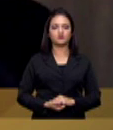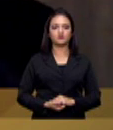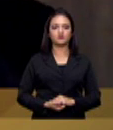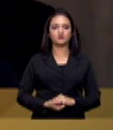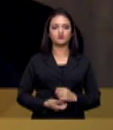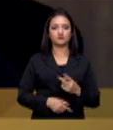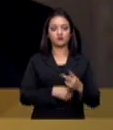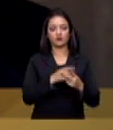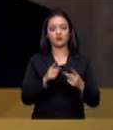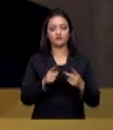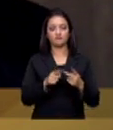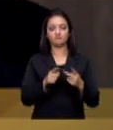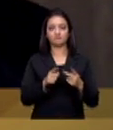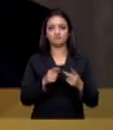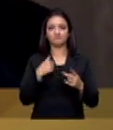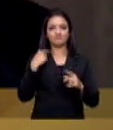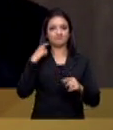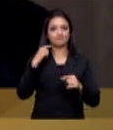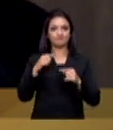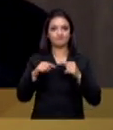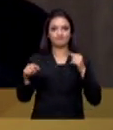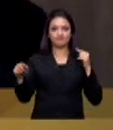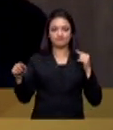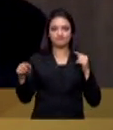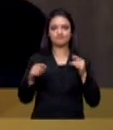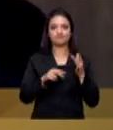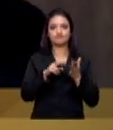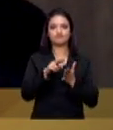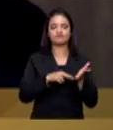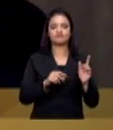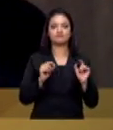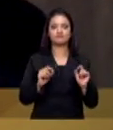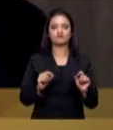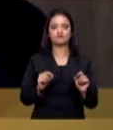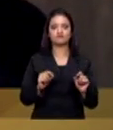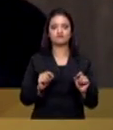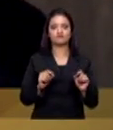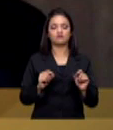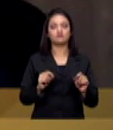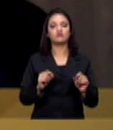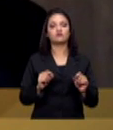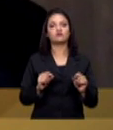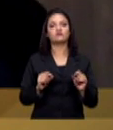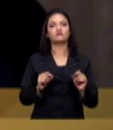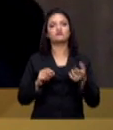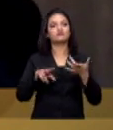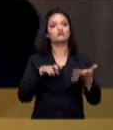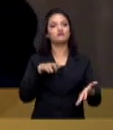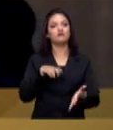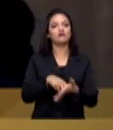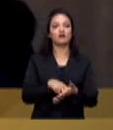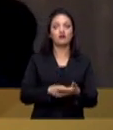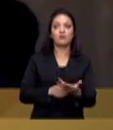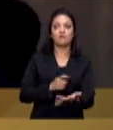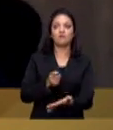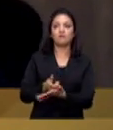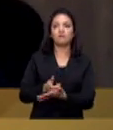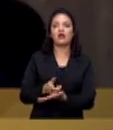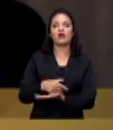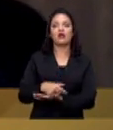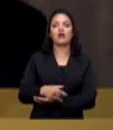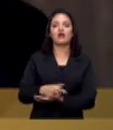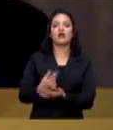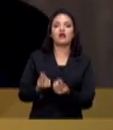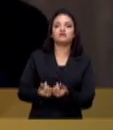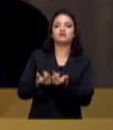da dissonância, senhor presidente, se refere à condenação em honorários advocatícios em mandado de segurança. Aqui